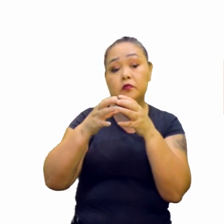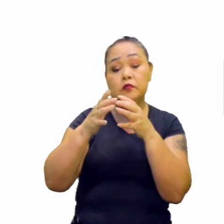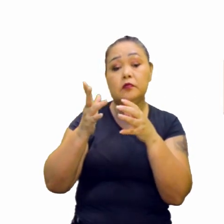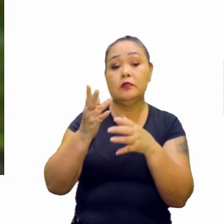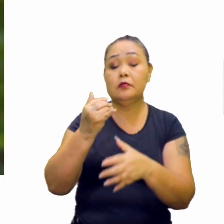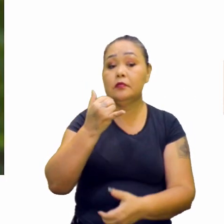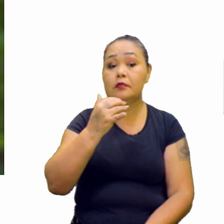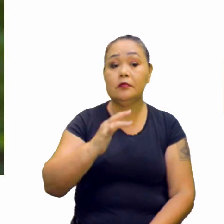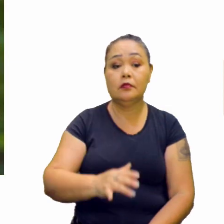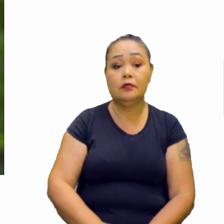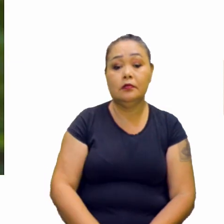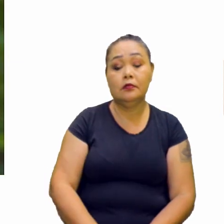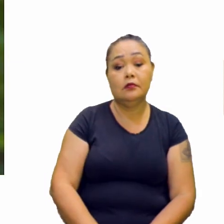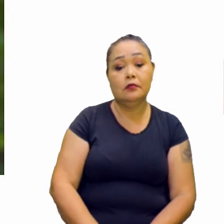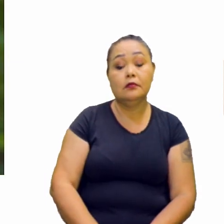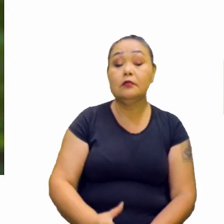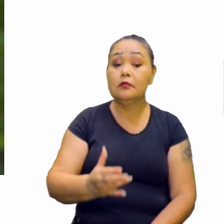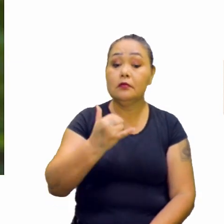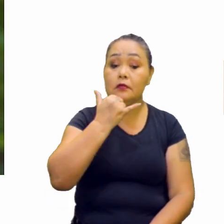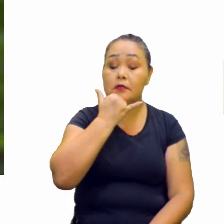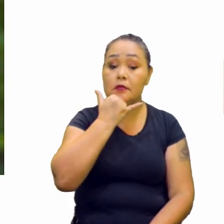sem querer, desculpa, pessoal.